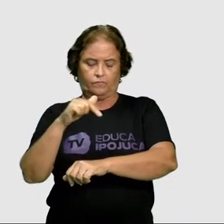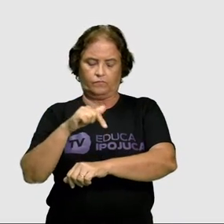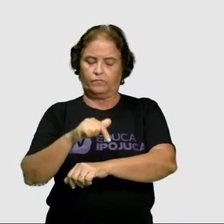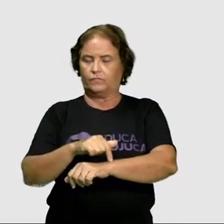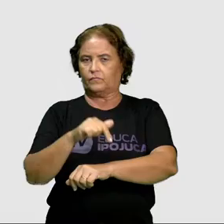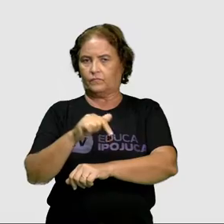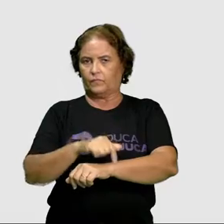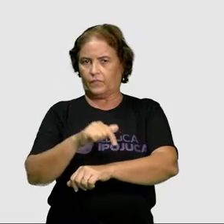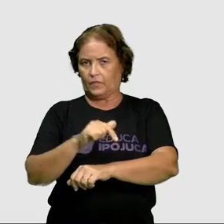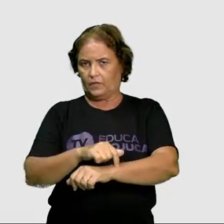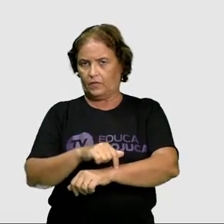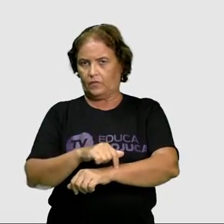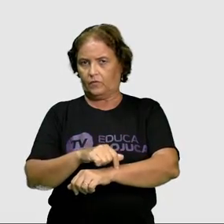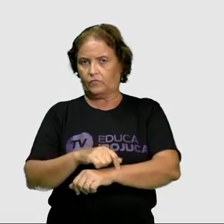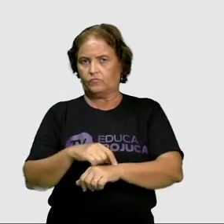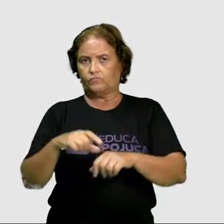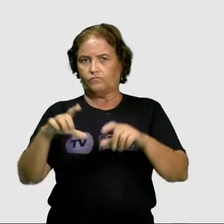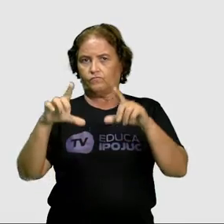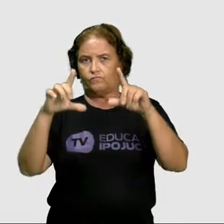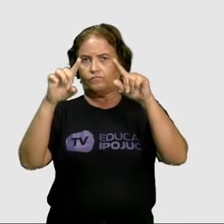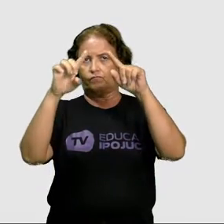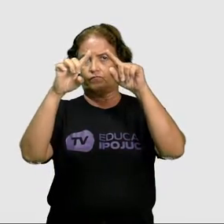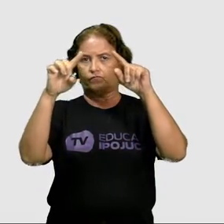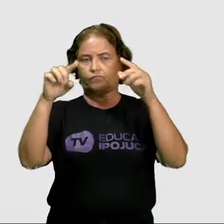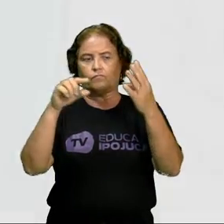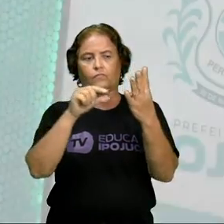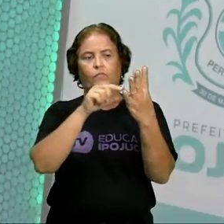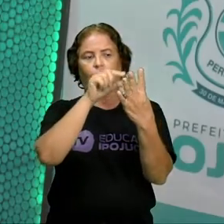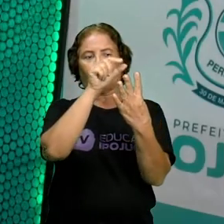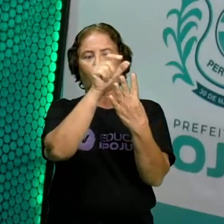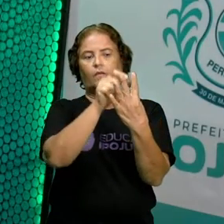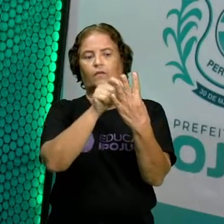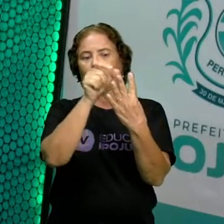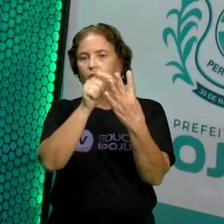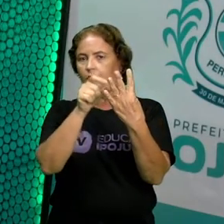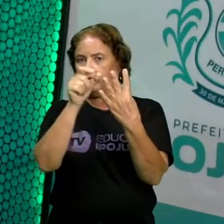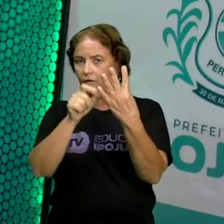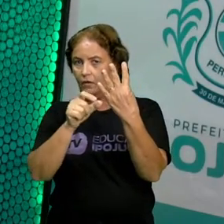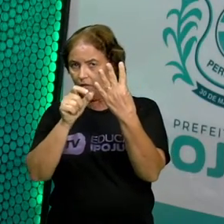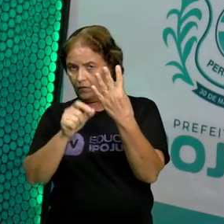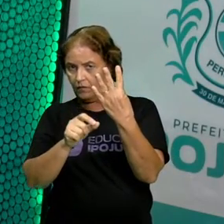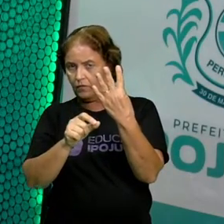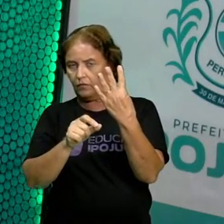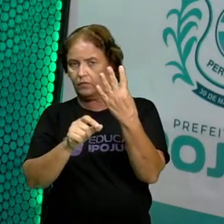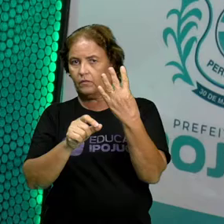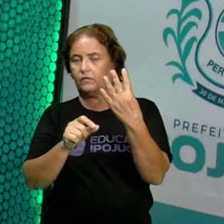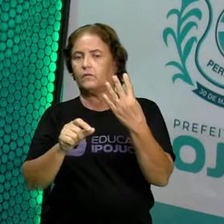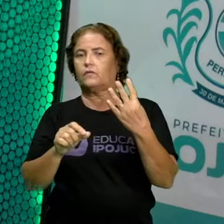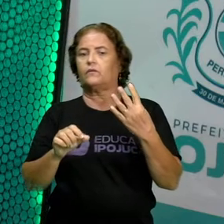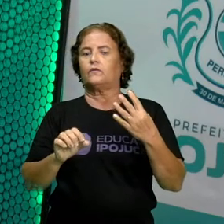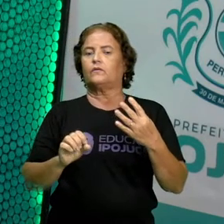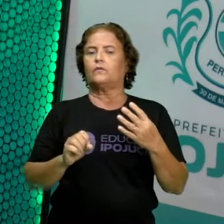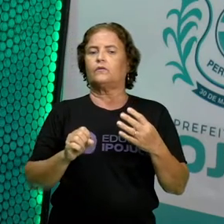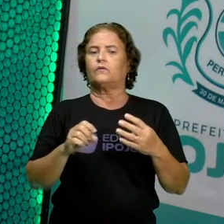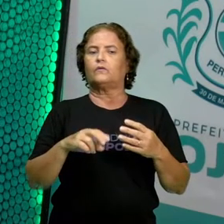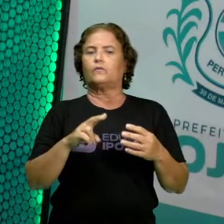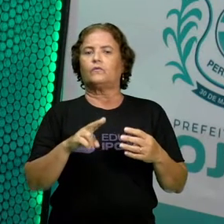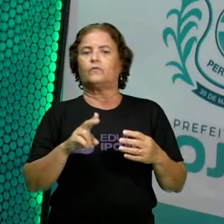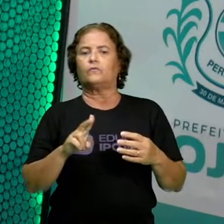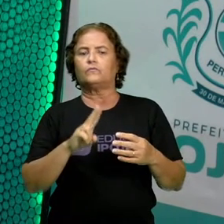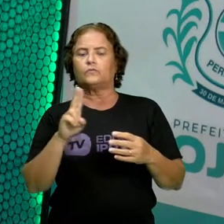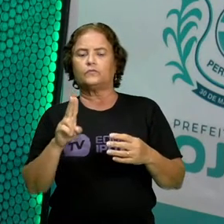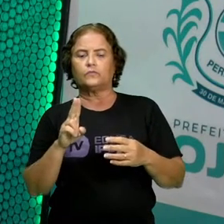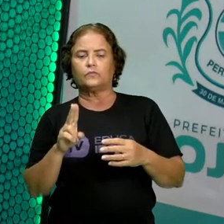o calendário. Através dele, observamos o passar dos